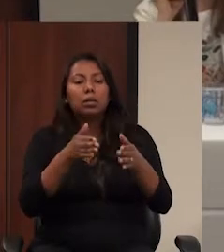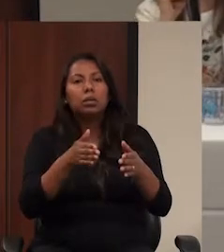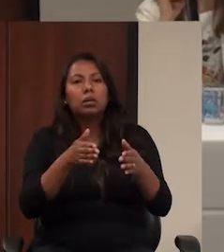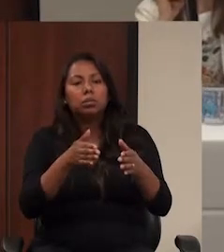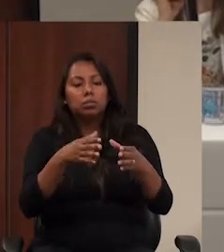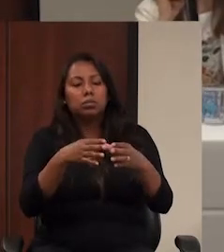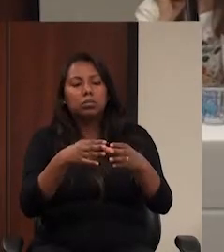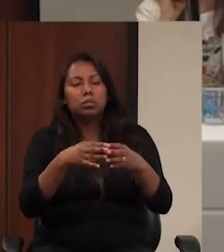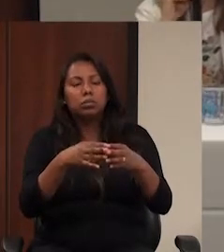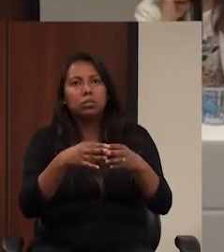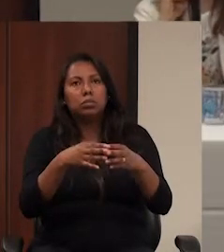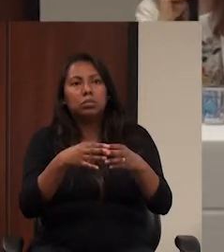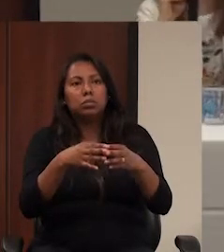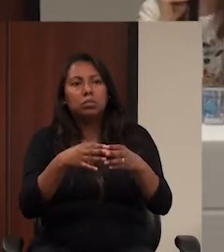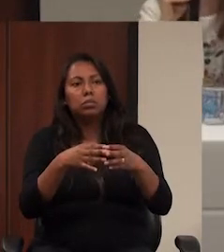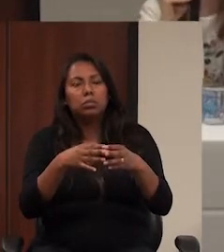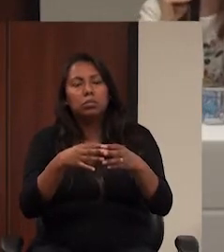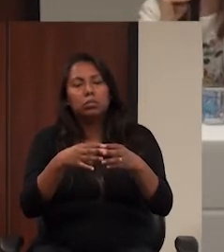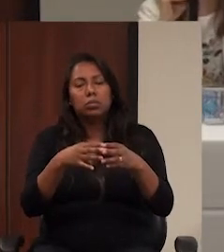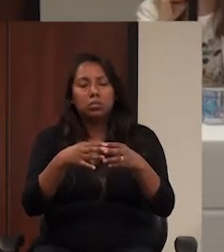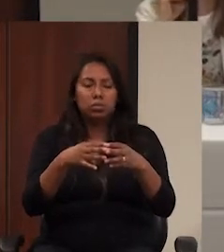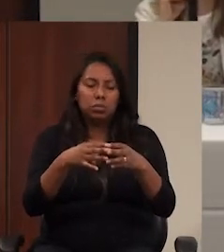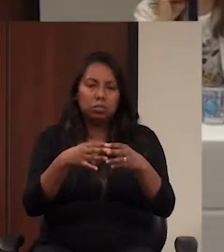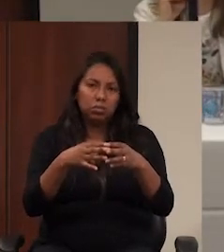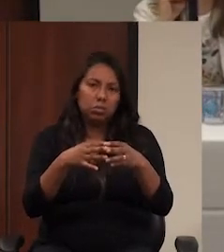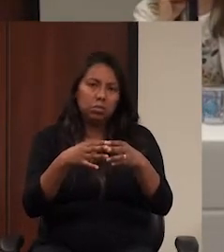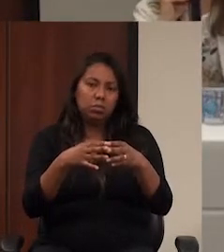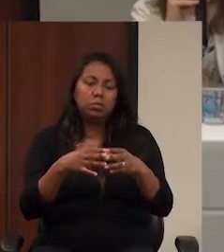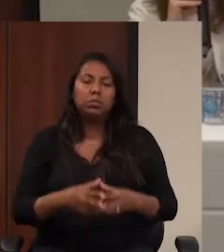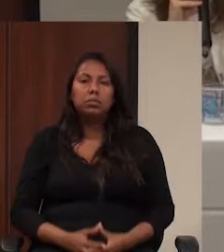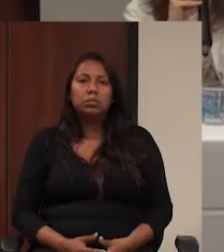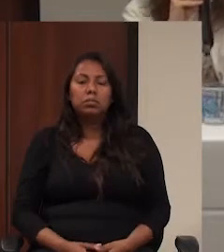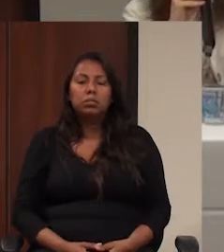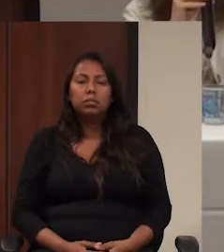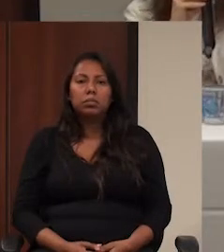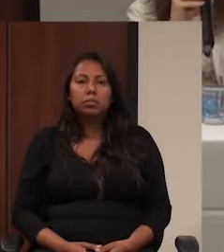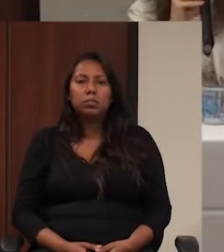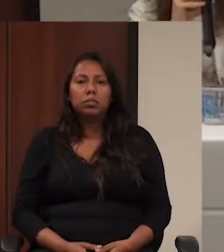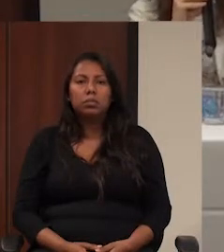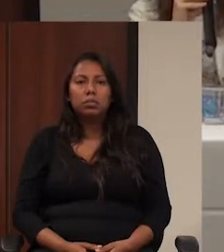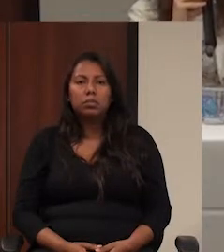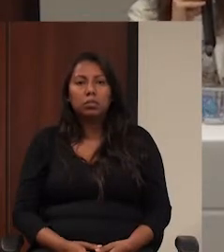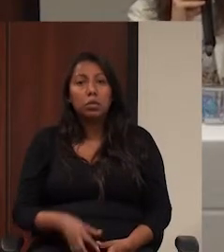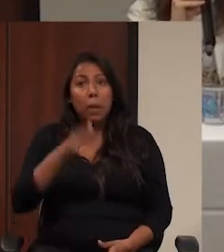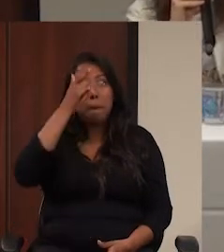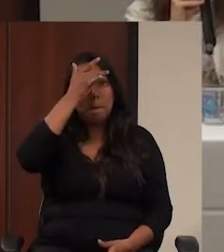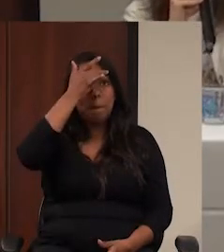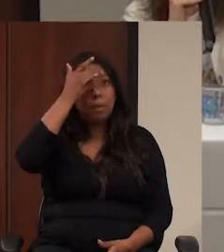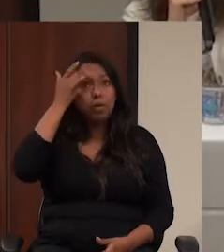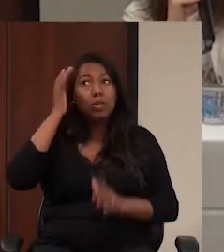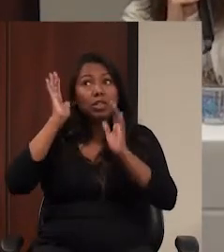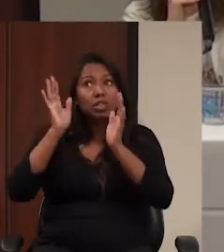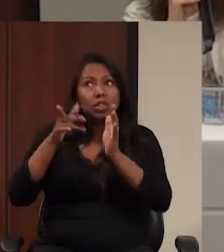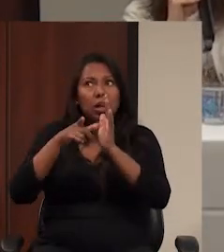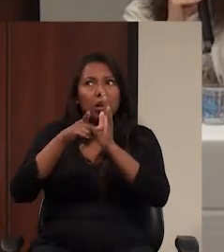Em especial, pessoas que estavam, que teriam legalmente nomeado